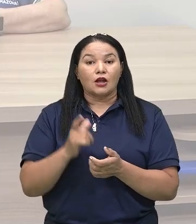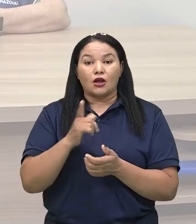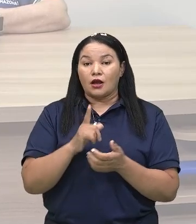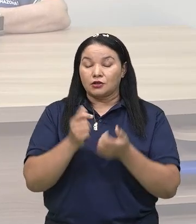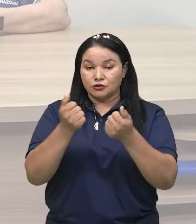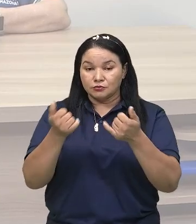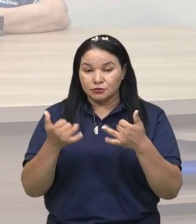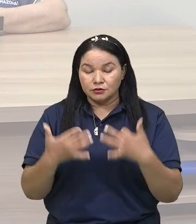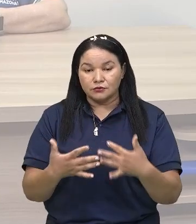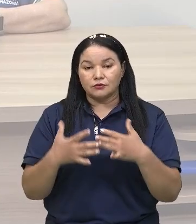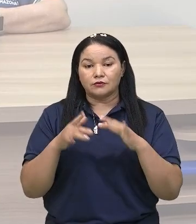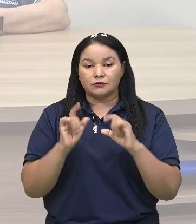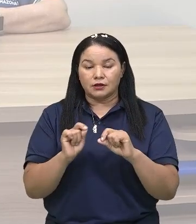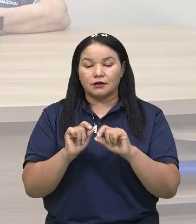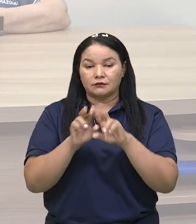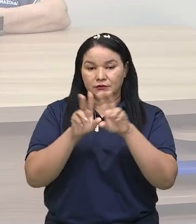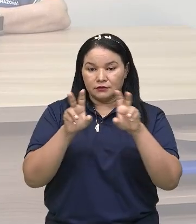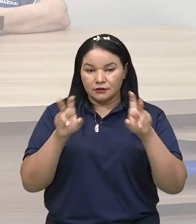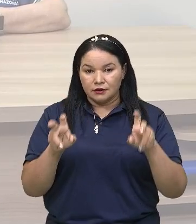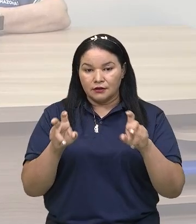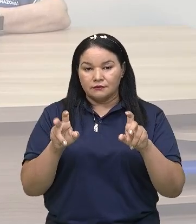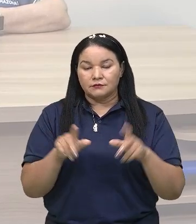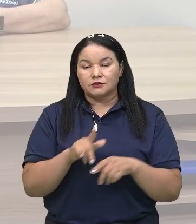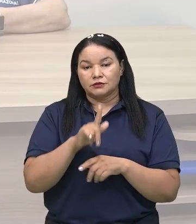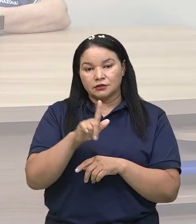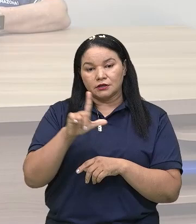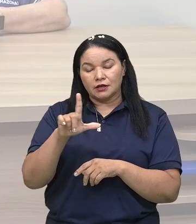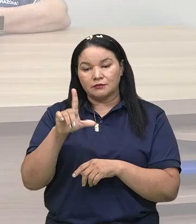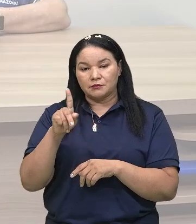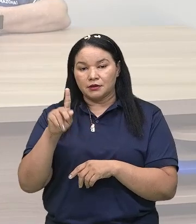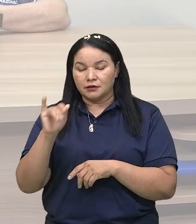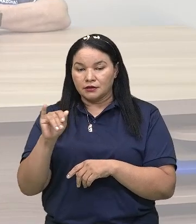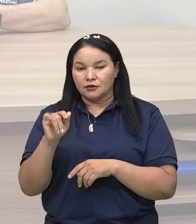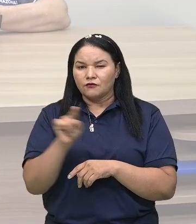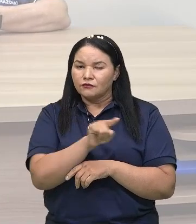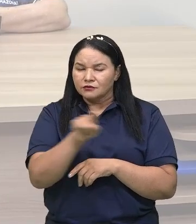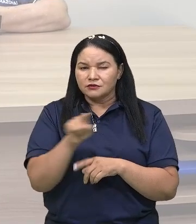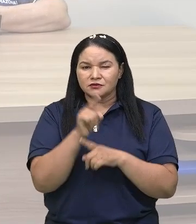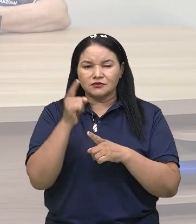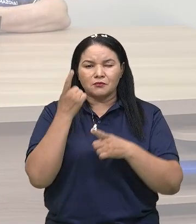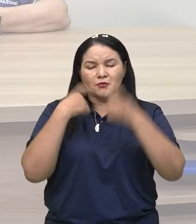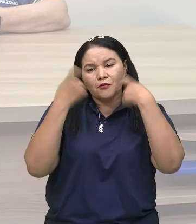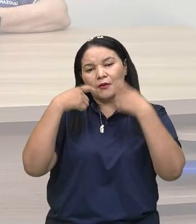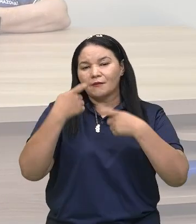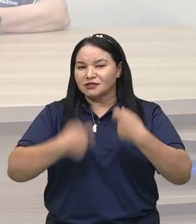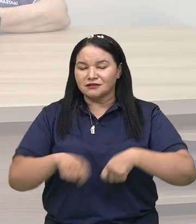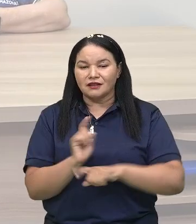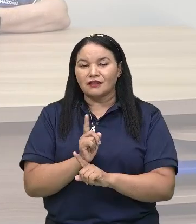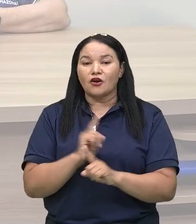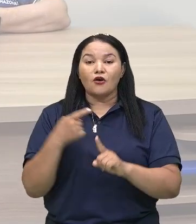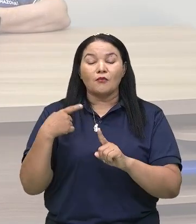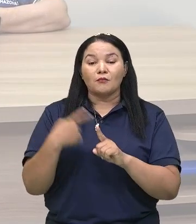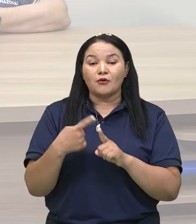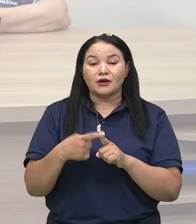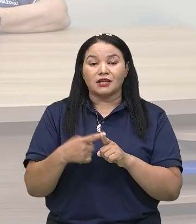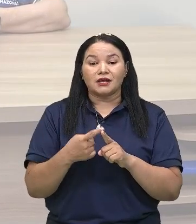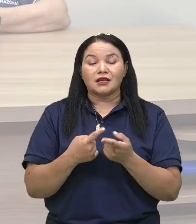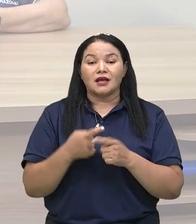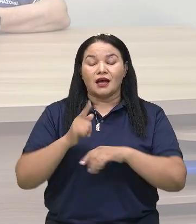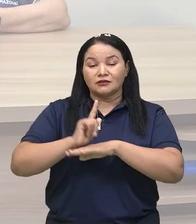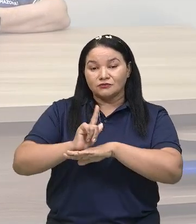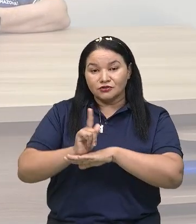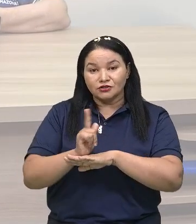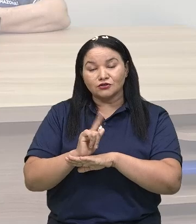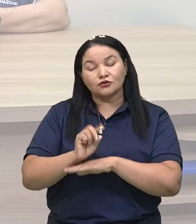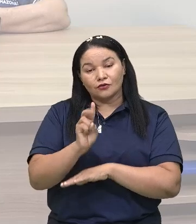um temazinho GLPI, né? Mas não se preocupem, porque ele é mais utilizado pelos gestores,